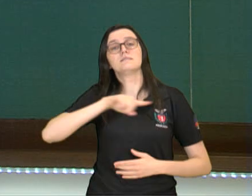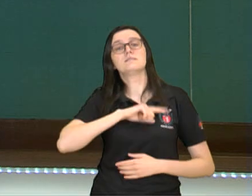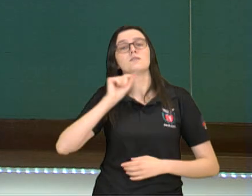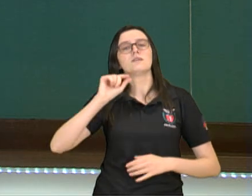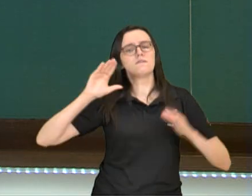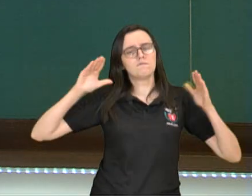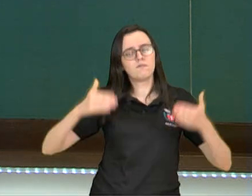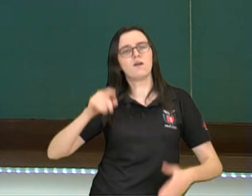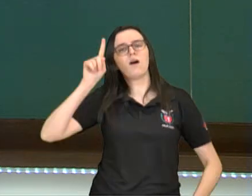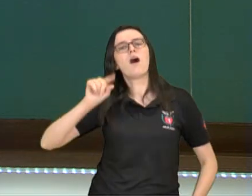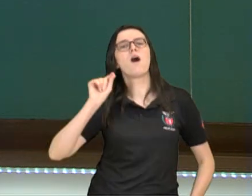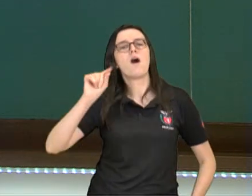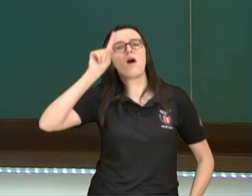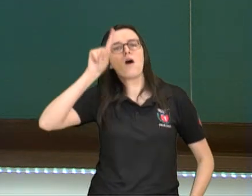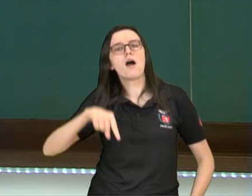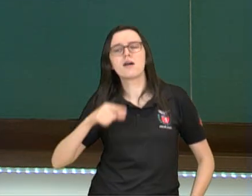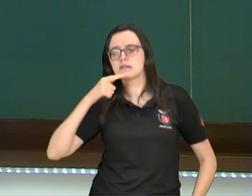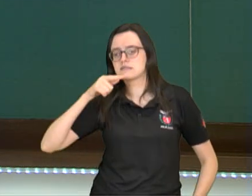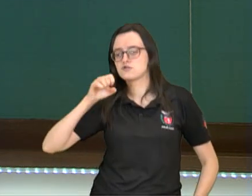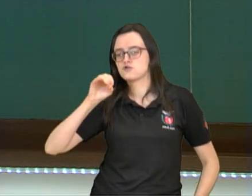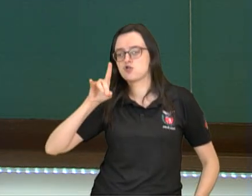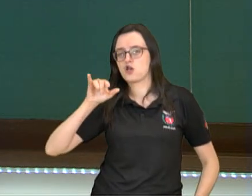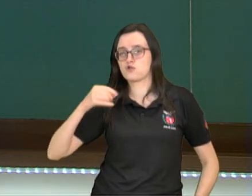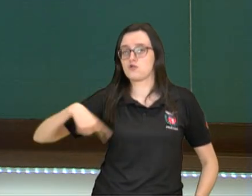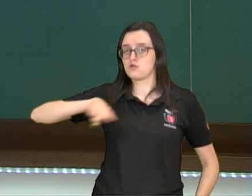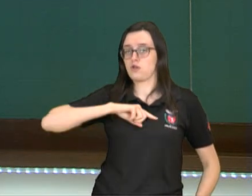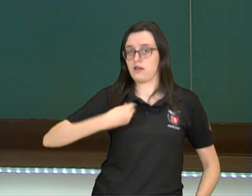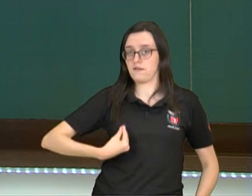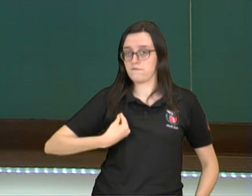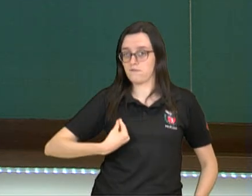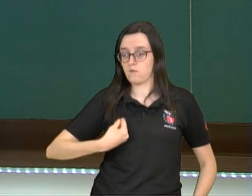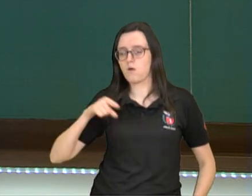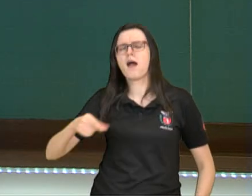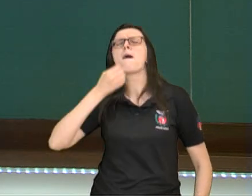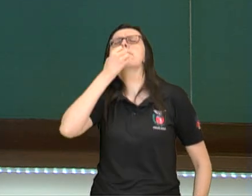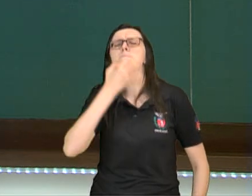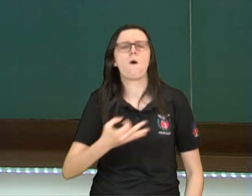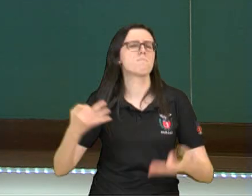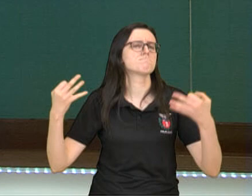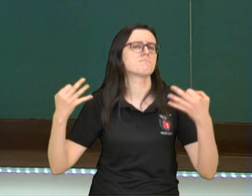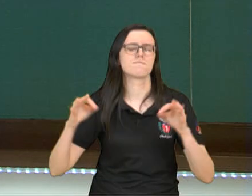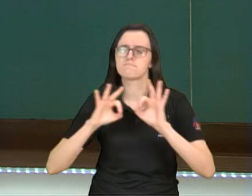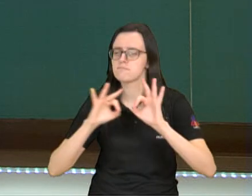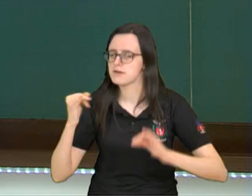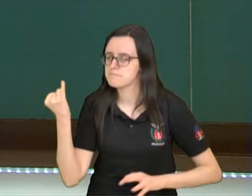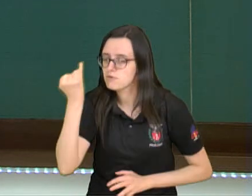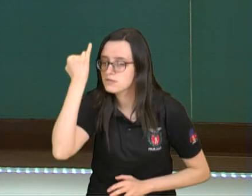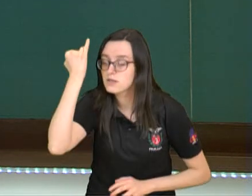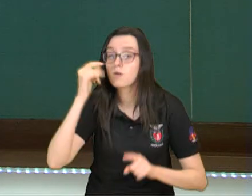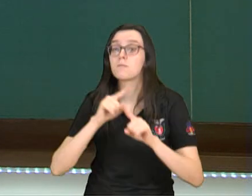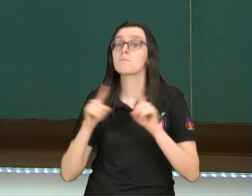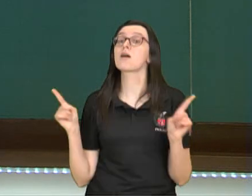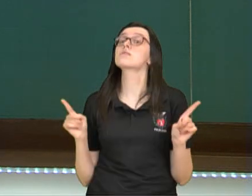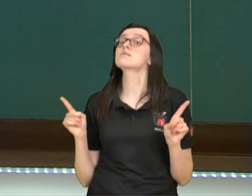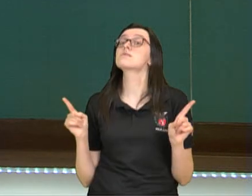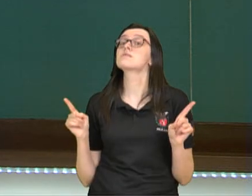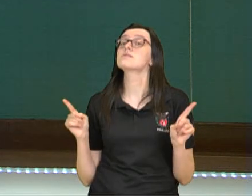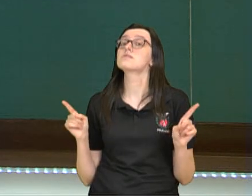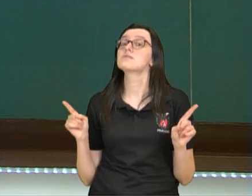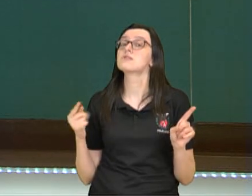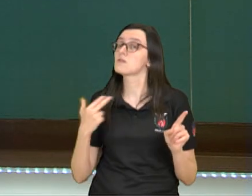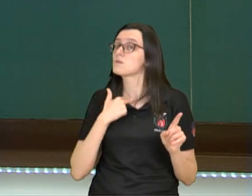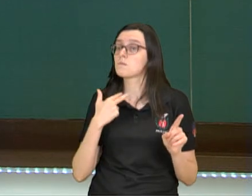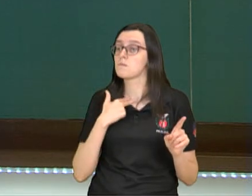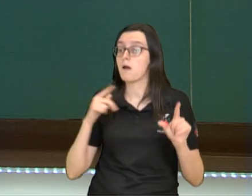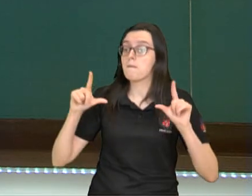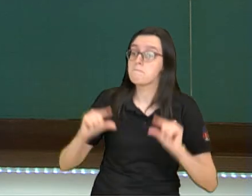um pouquinho sobre o impacto do sódio nas nossas vidas. Ele é bom, é perfeito, é essencial. Menos, vai fazer